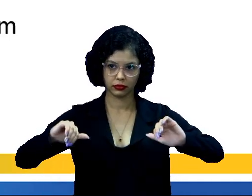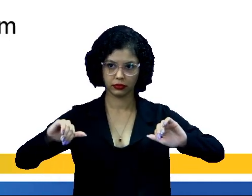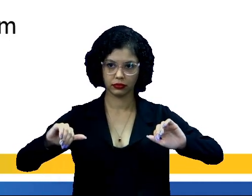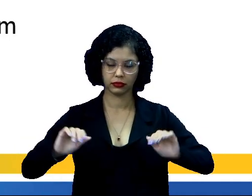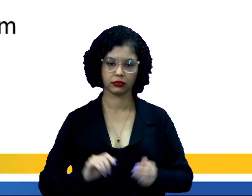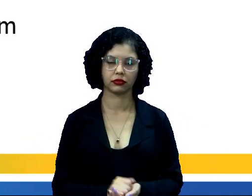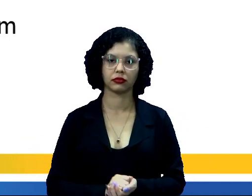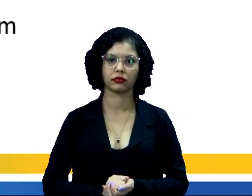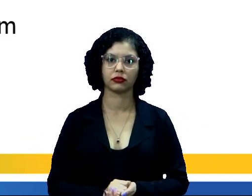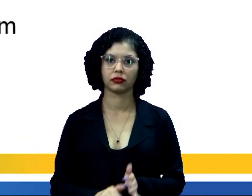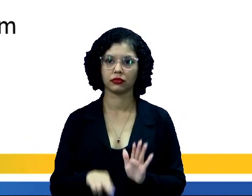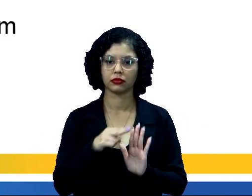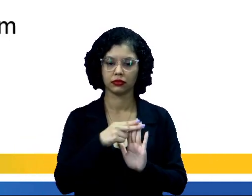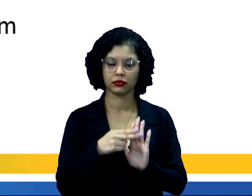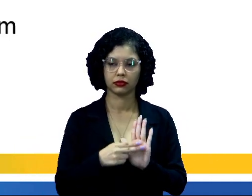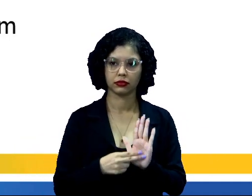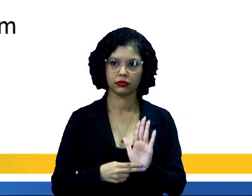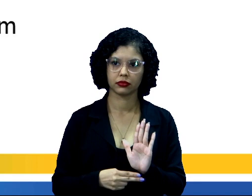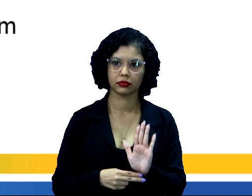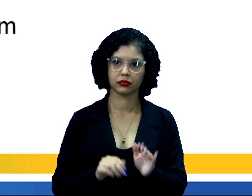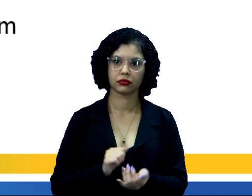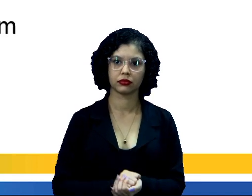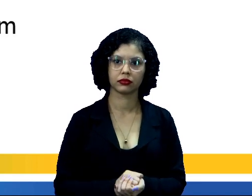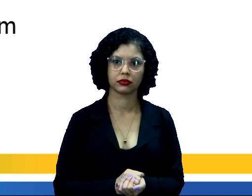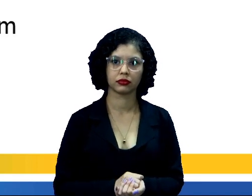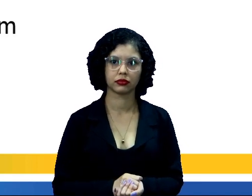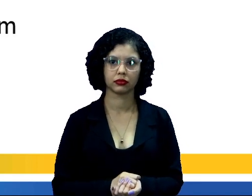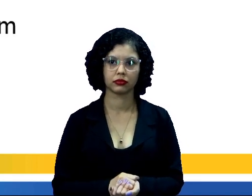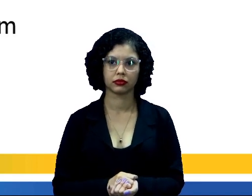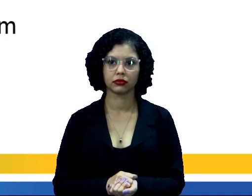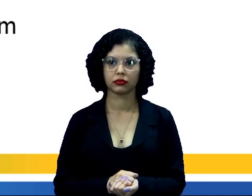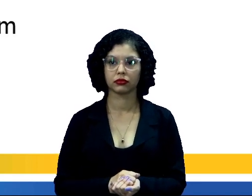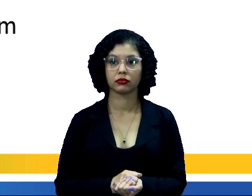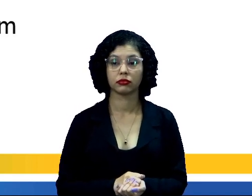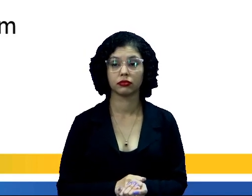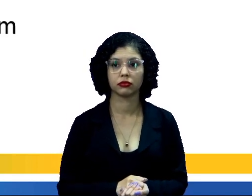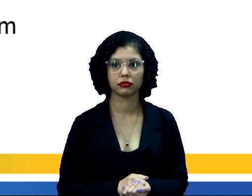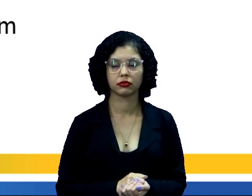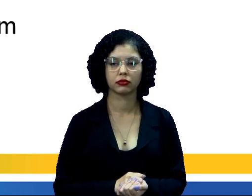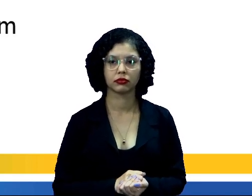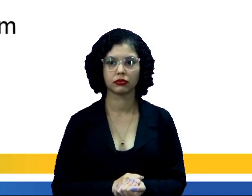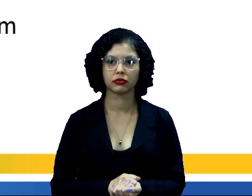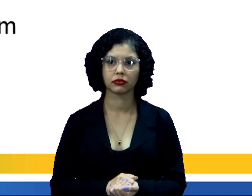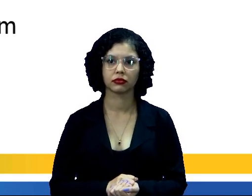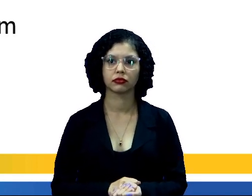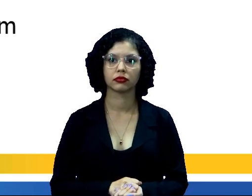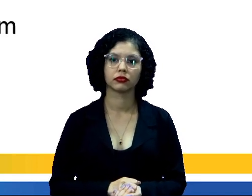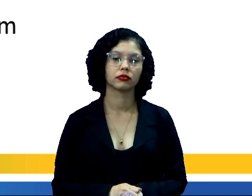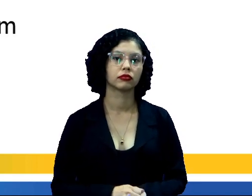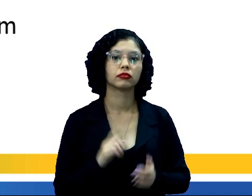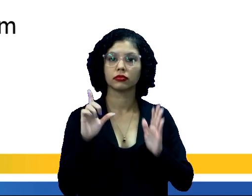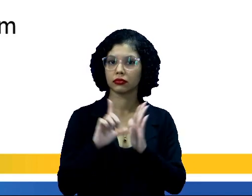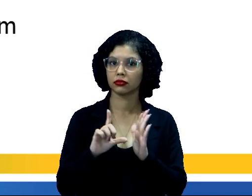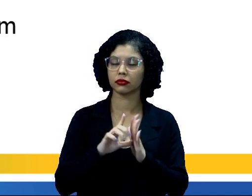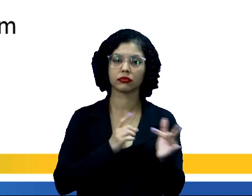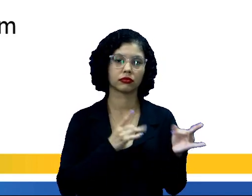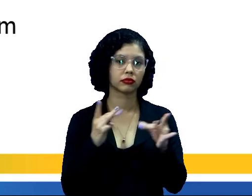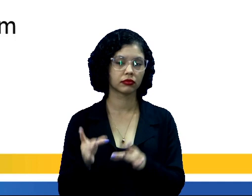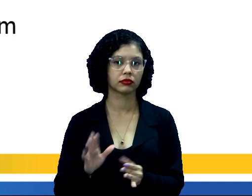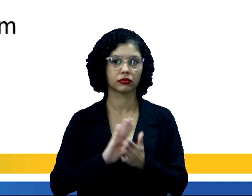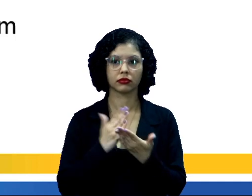elementos de uma listagem. This store sells books, DVDs and CDs. Essa loja